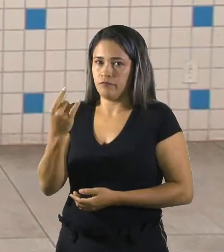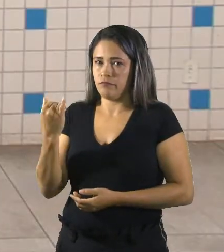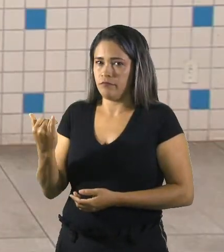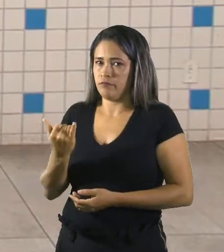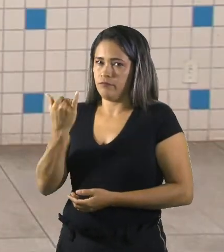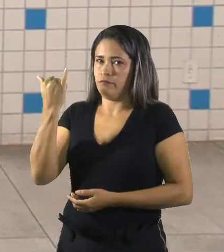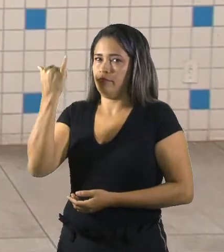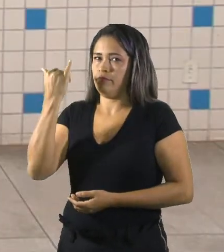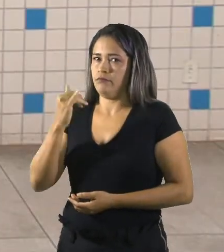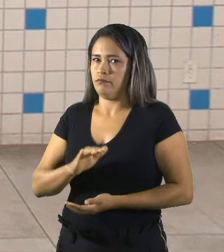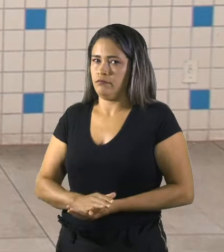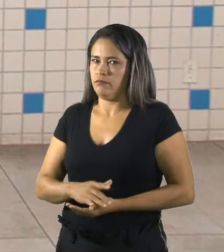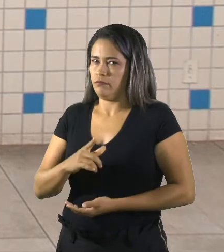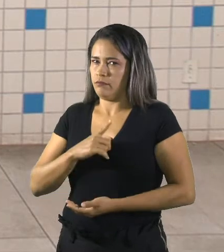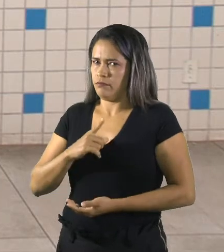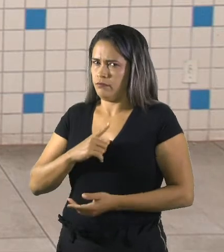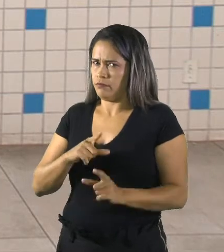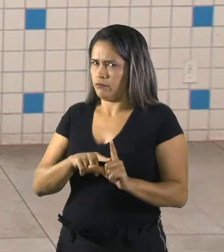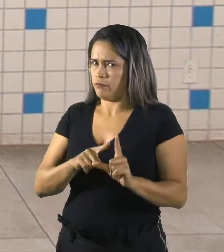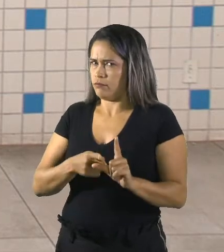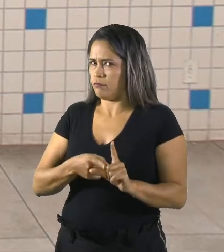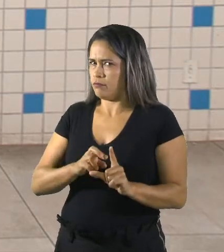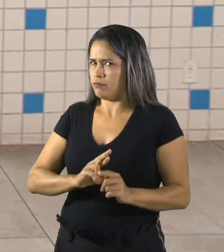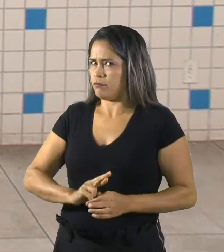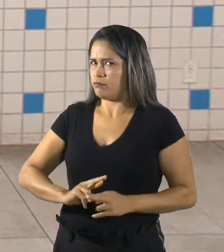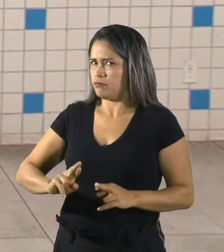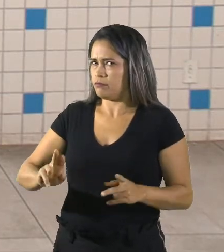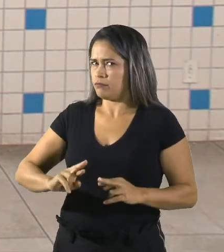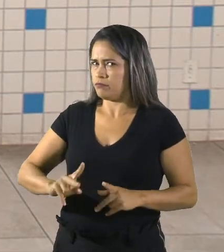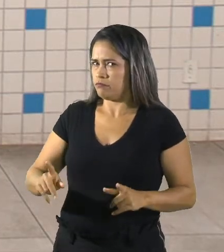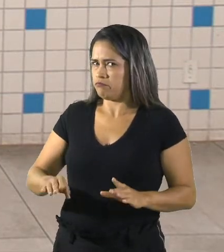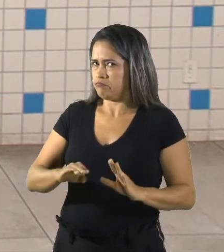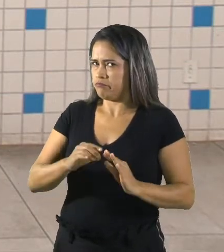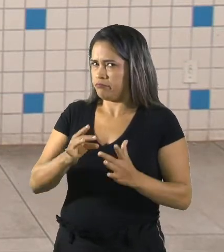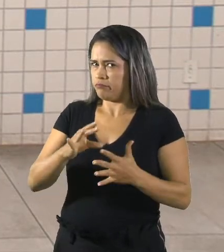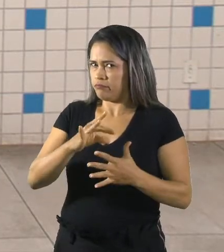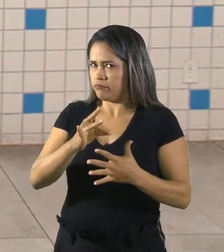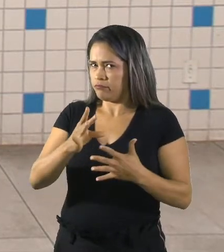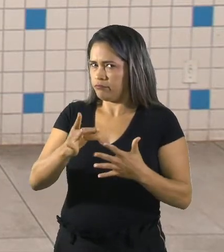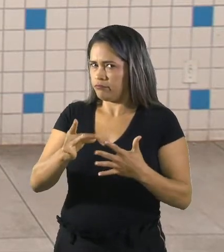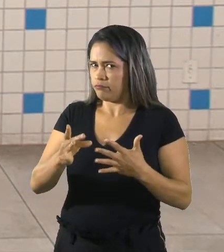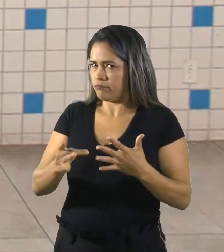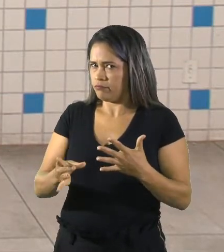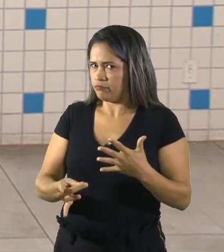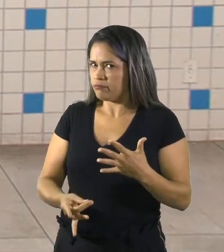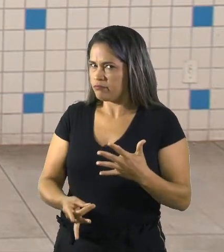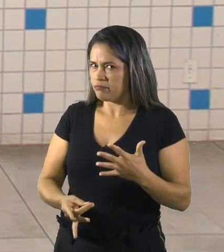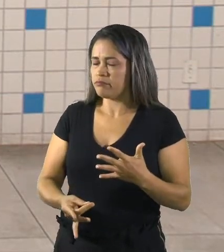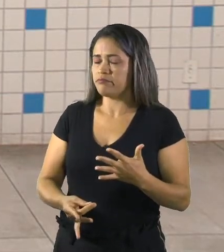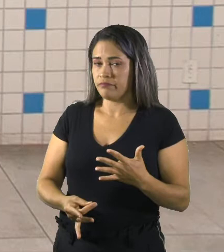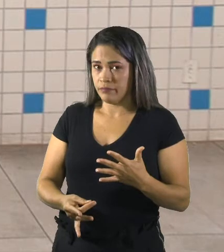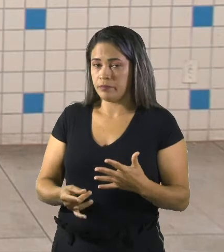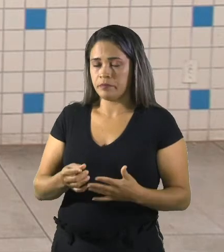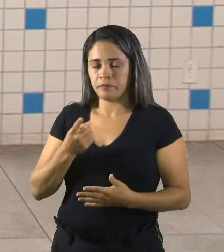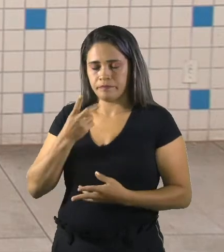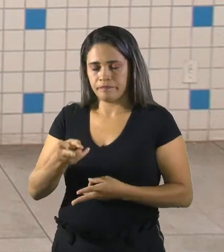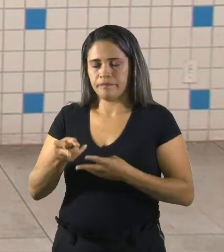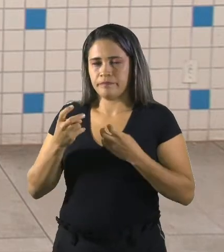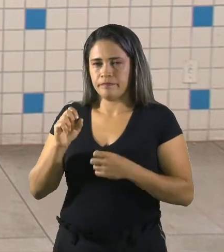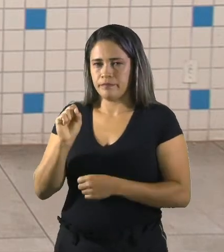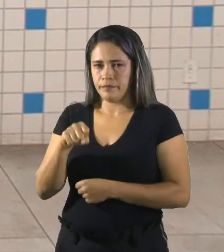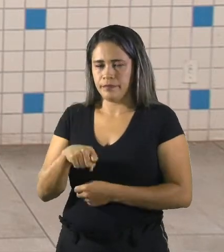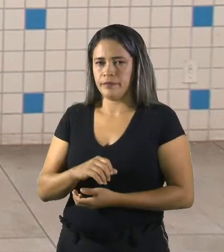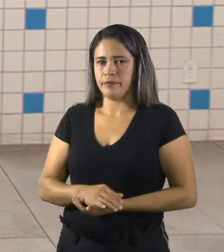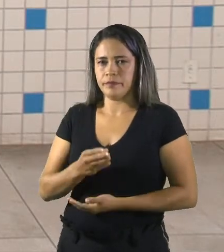Será que existem ângulos diferentes? Será que a gente consegue classificá-los em diferentes formas? Nós vamos perceber que sim. Vejam